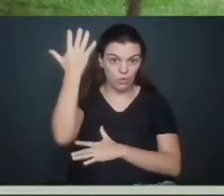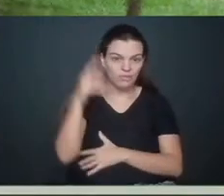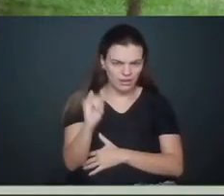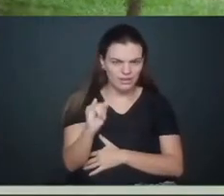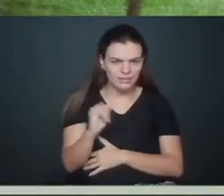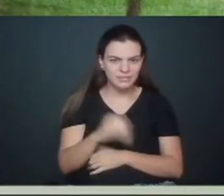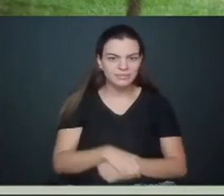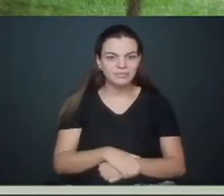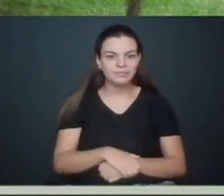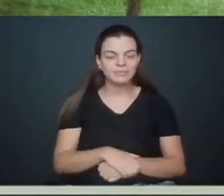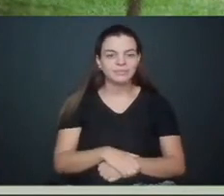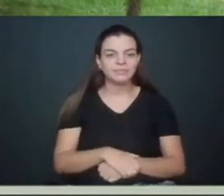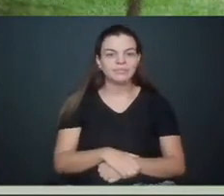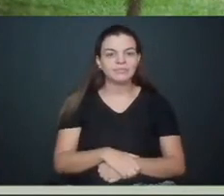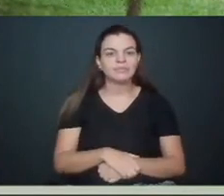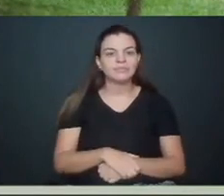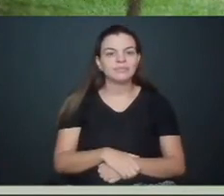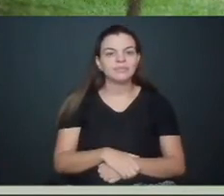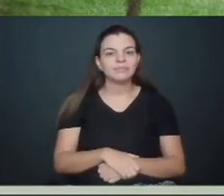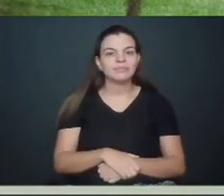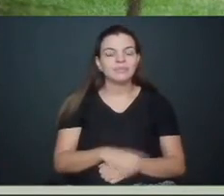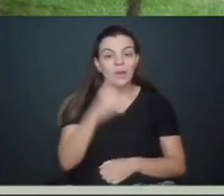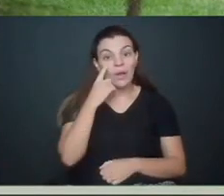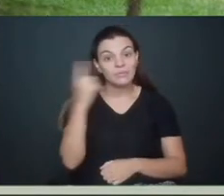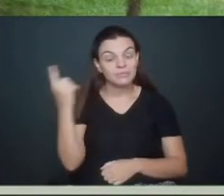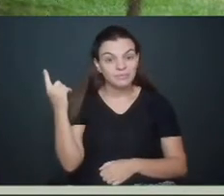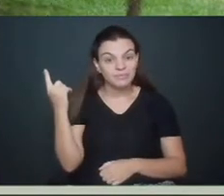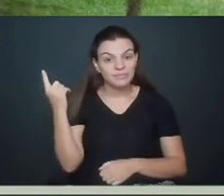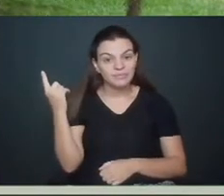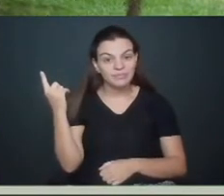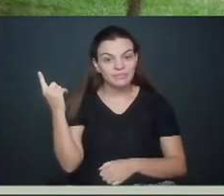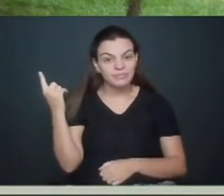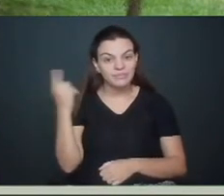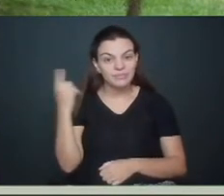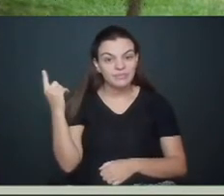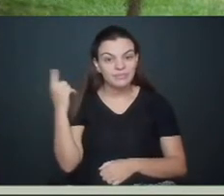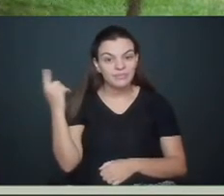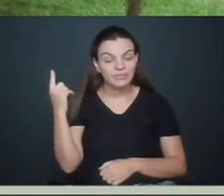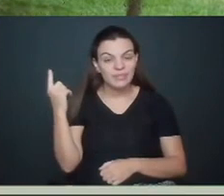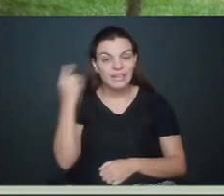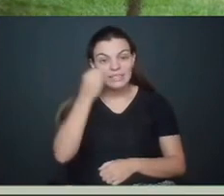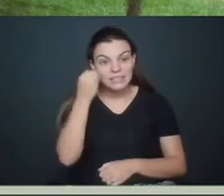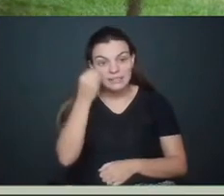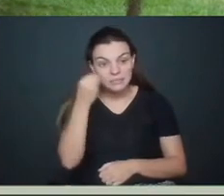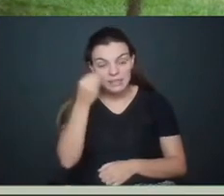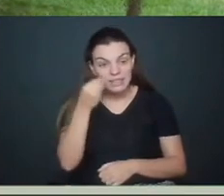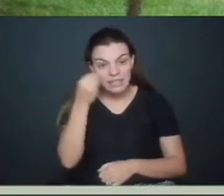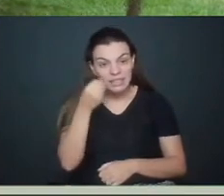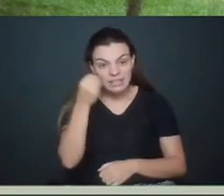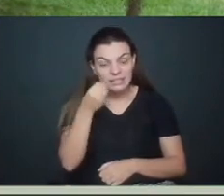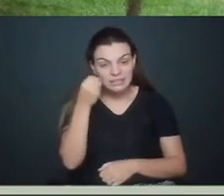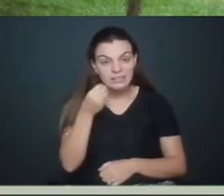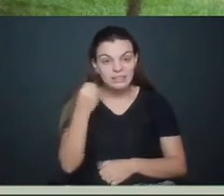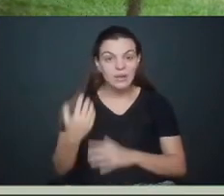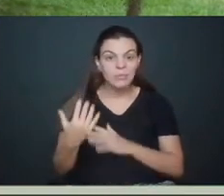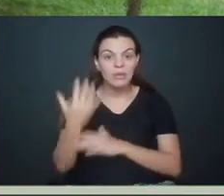Olha ali, ó. A prova a gente fez. Experimento demonstrando a diferença entre o pinheiro da direita em plena